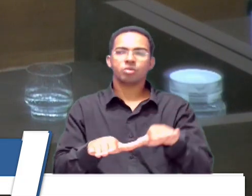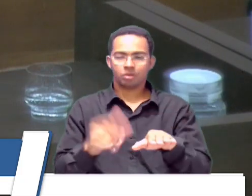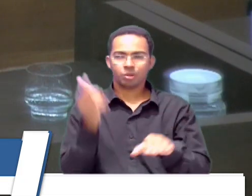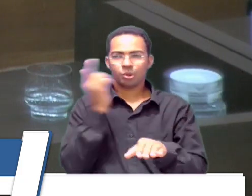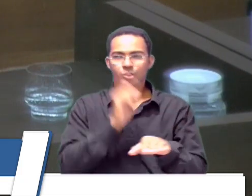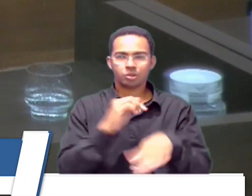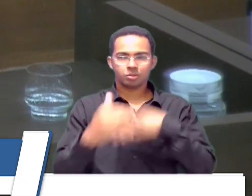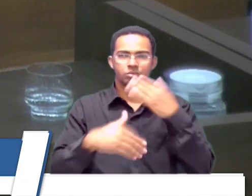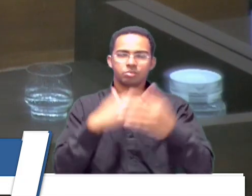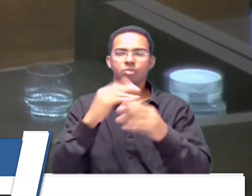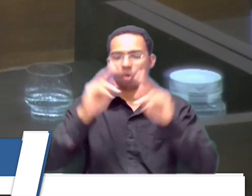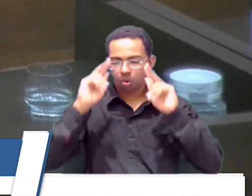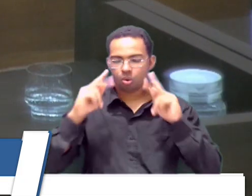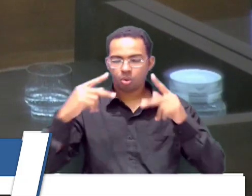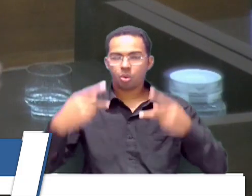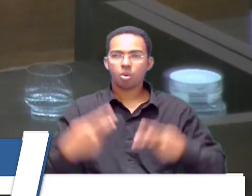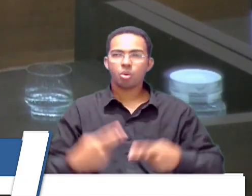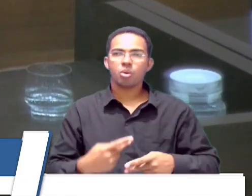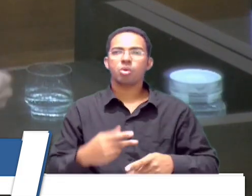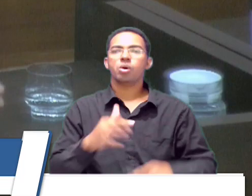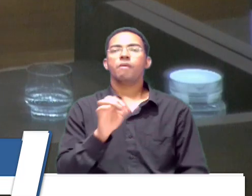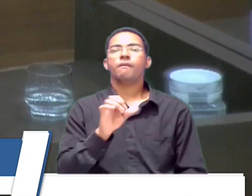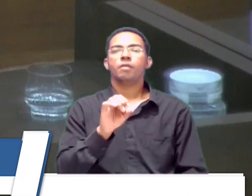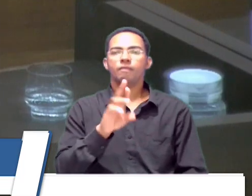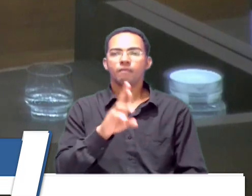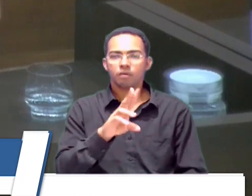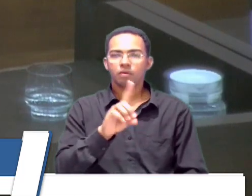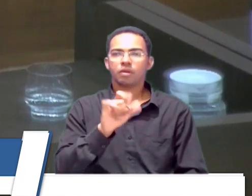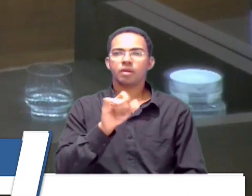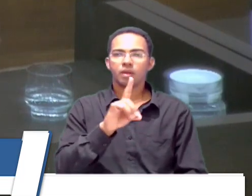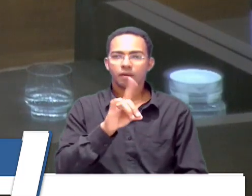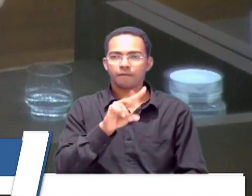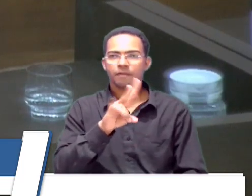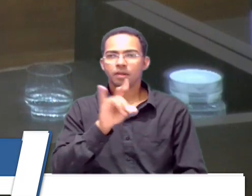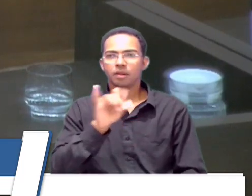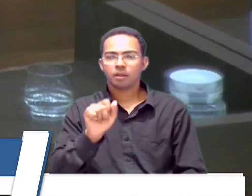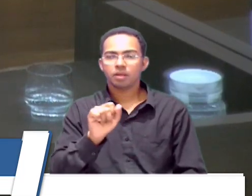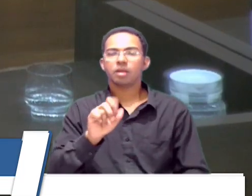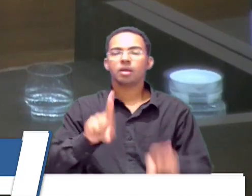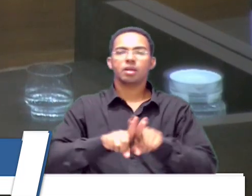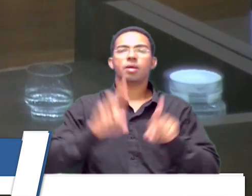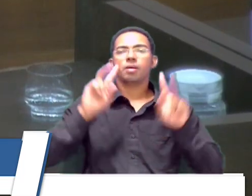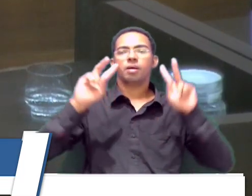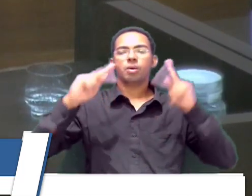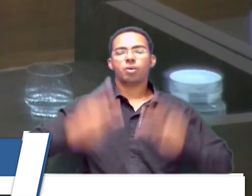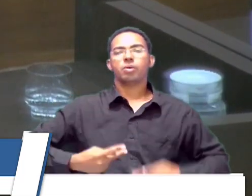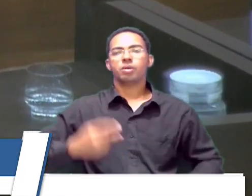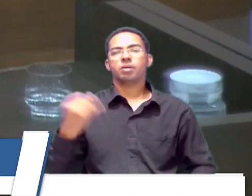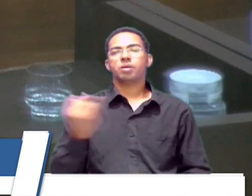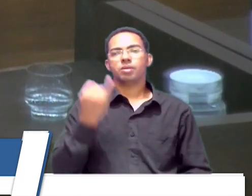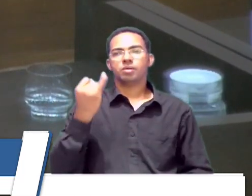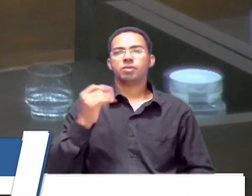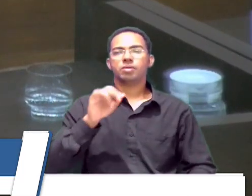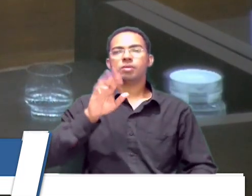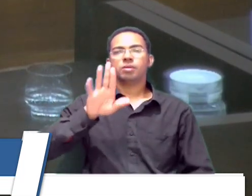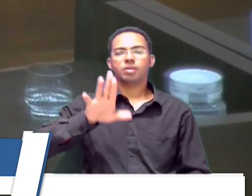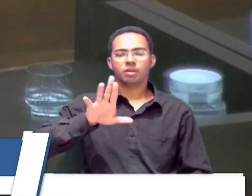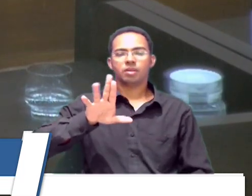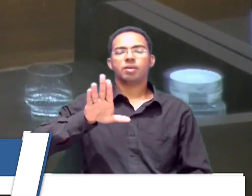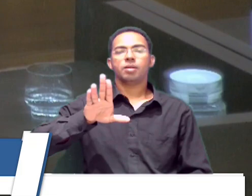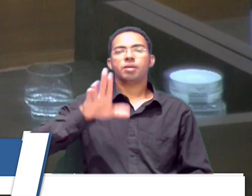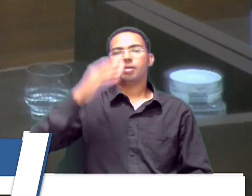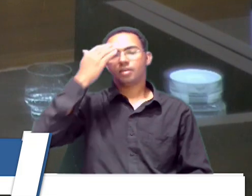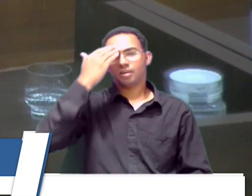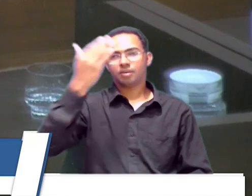no reconhecimento da Flor da Vida e no reconhecimento da importância da cannabis medicinal. Muito obrigado, pessoal.